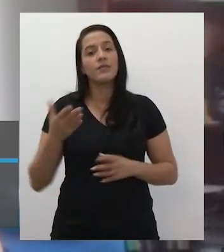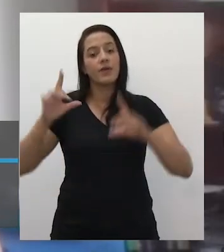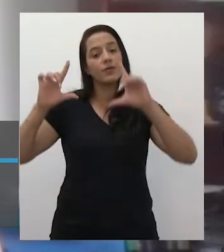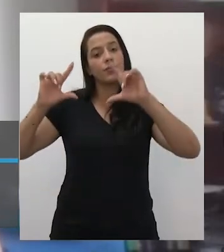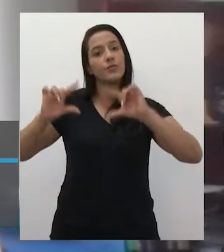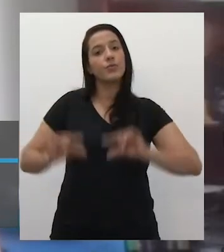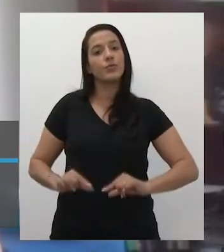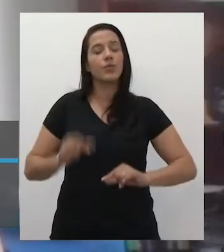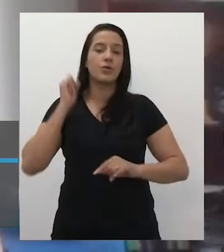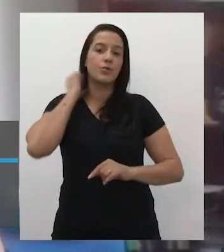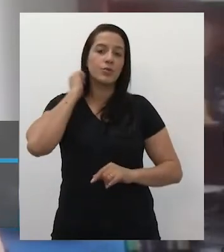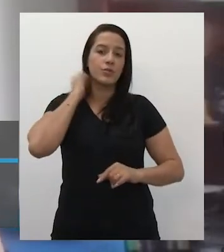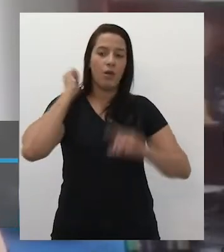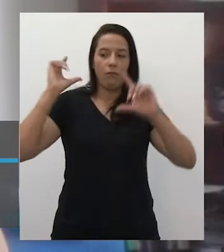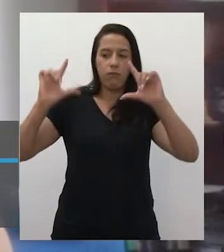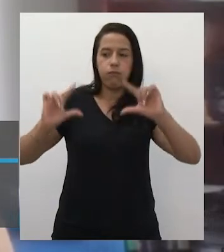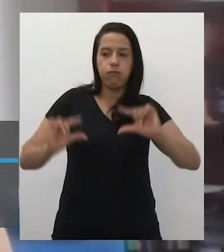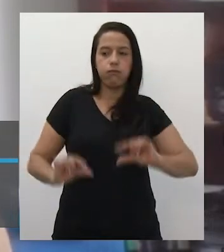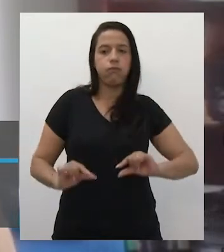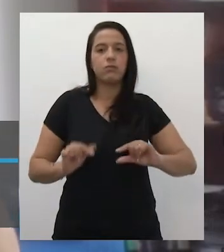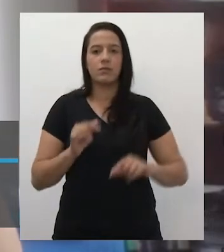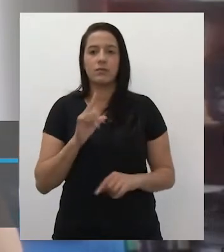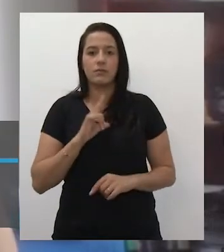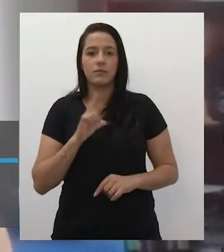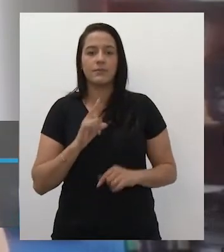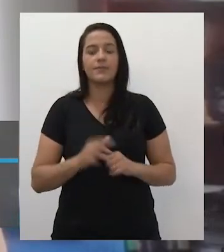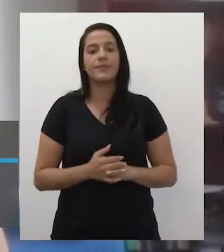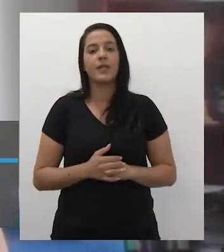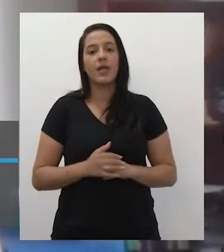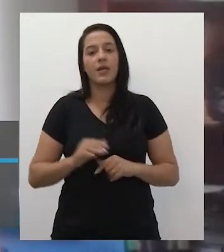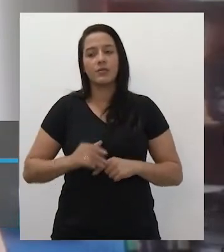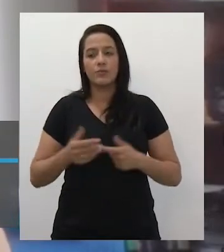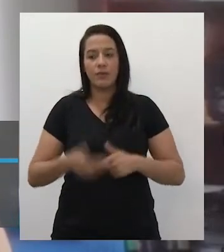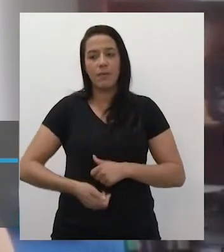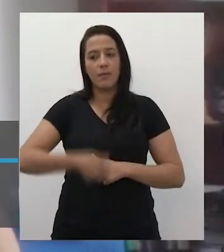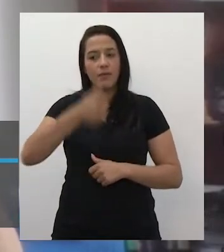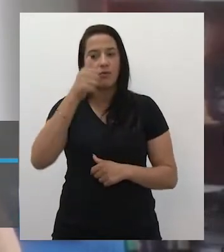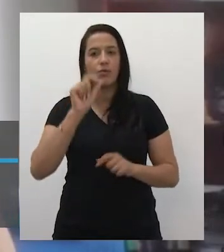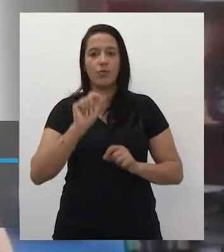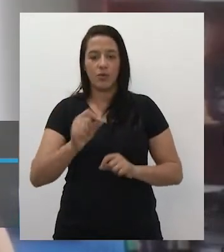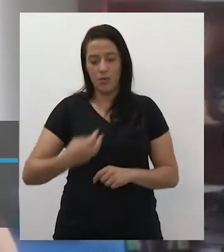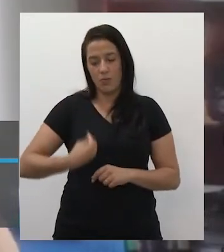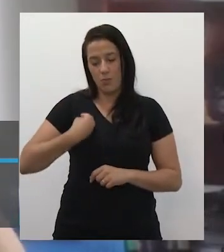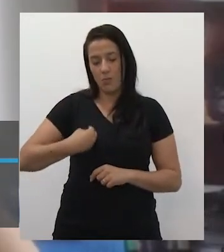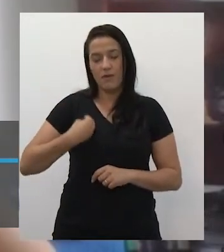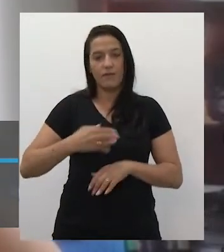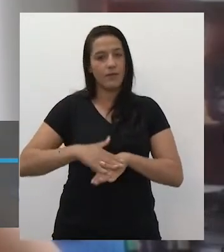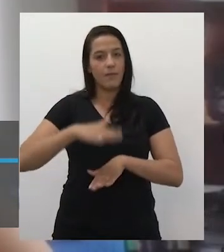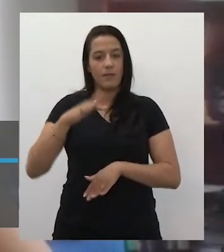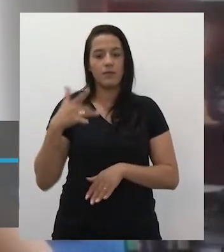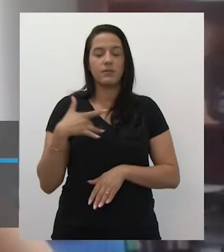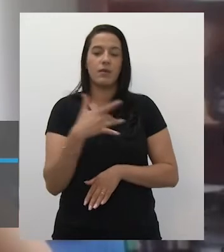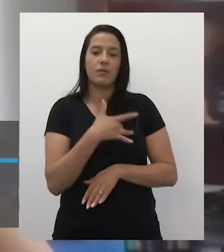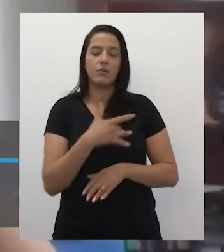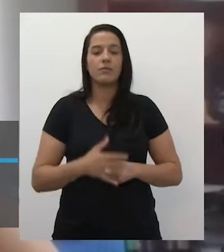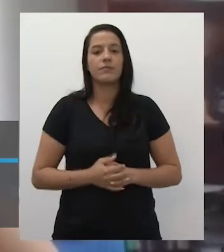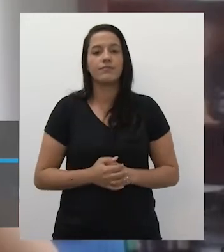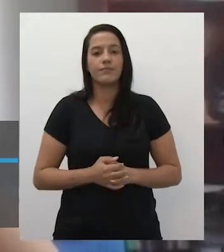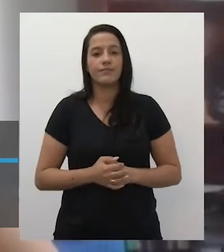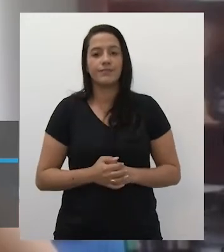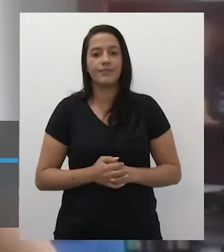laboral, né? Mas o estresse num nível já não adequado, né? Num nível que é